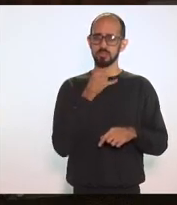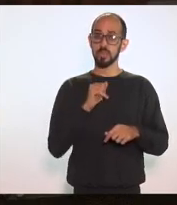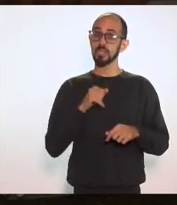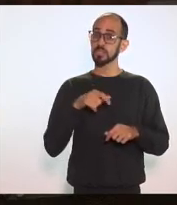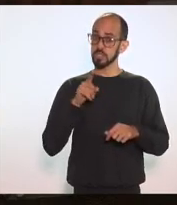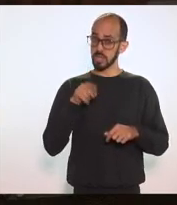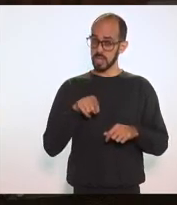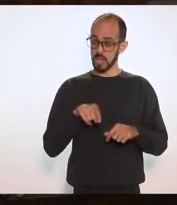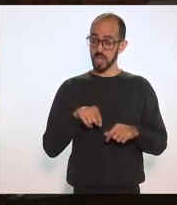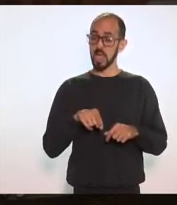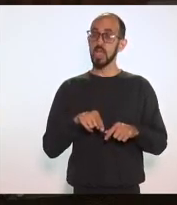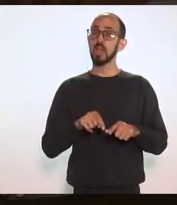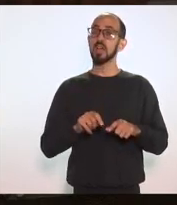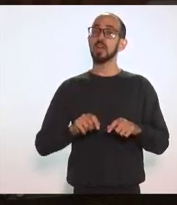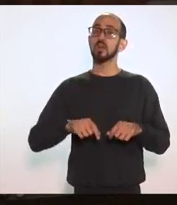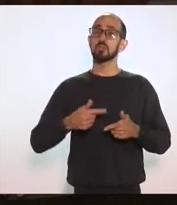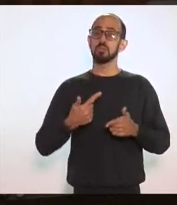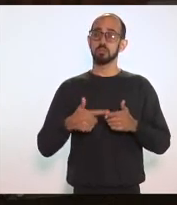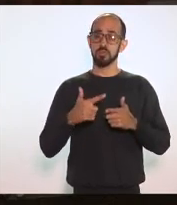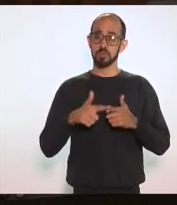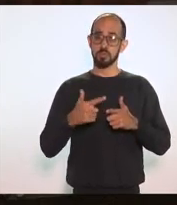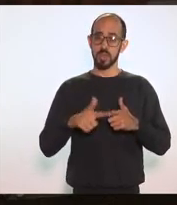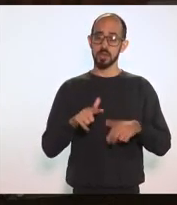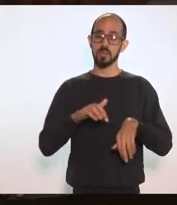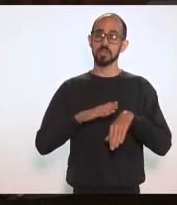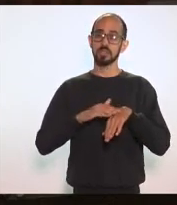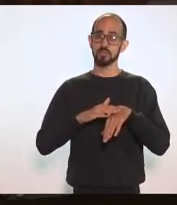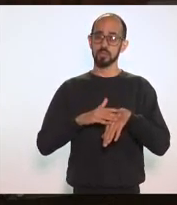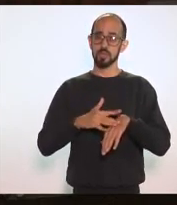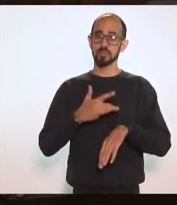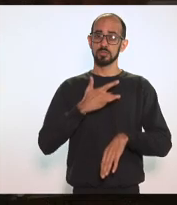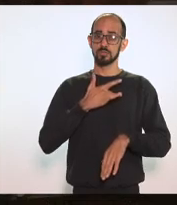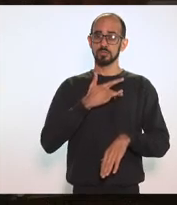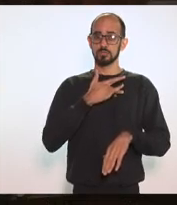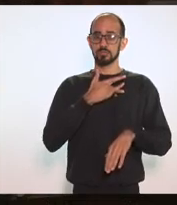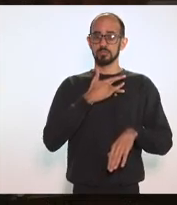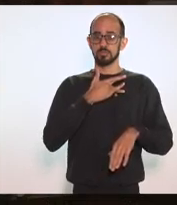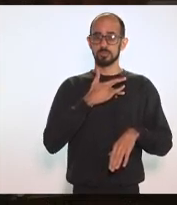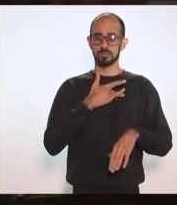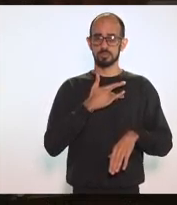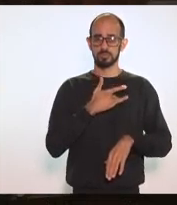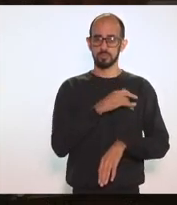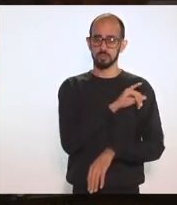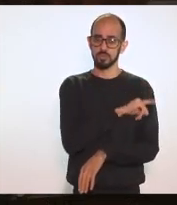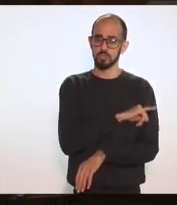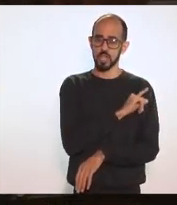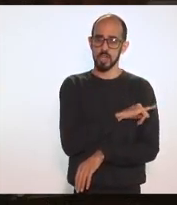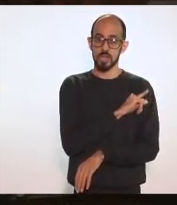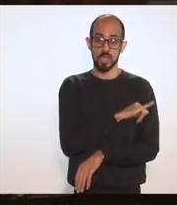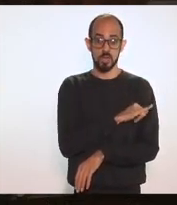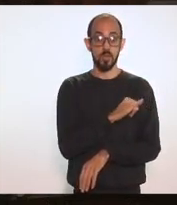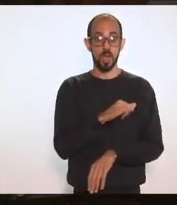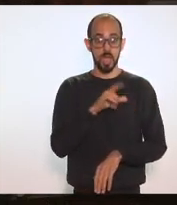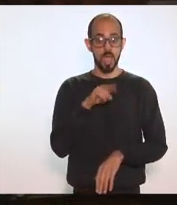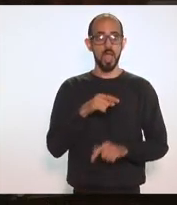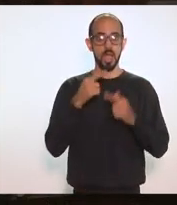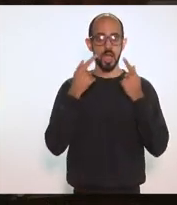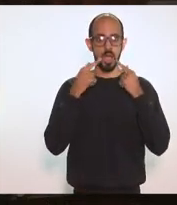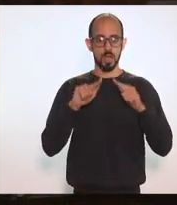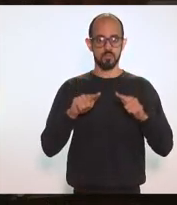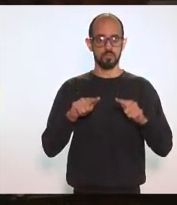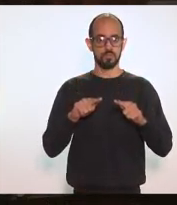situação da tuberculose no Rio de Janeiro e no Brasil é dramática. O